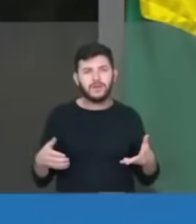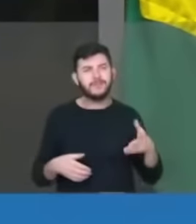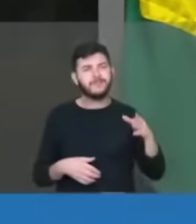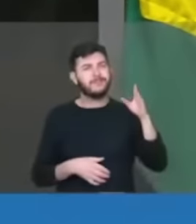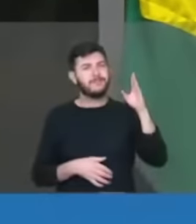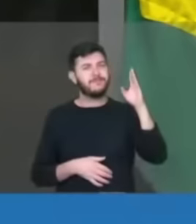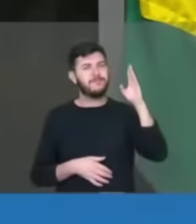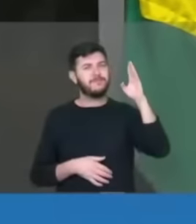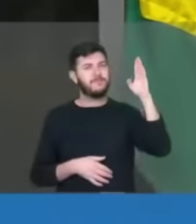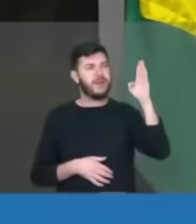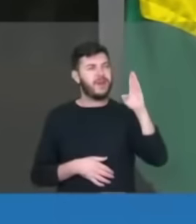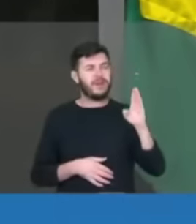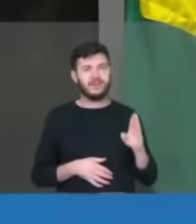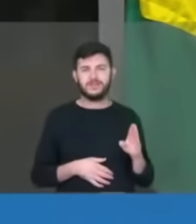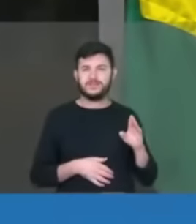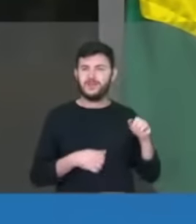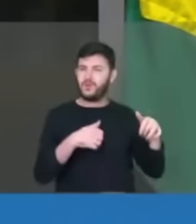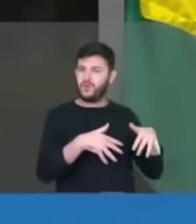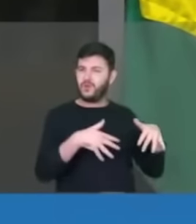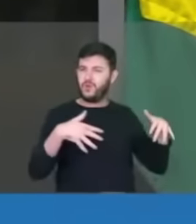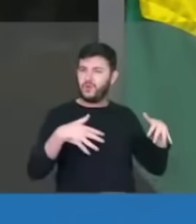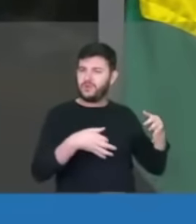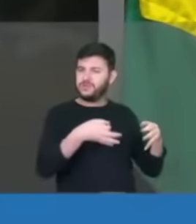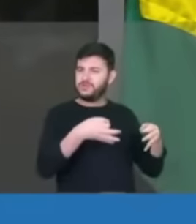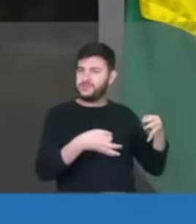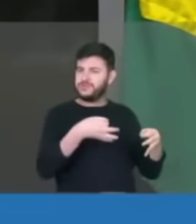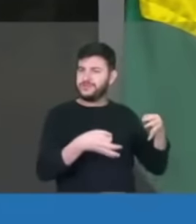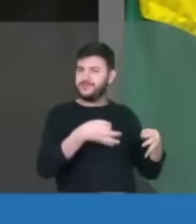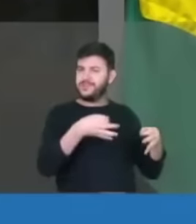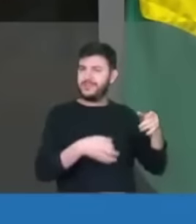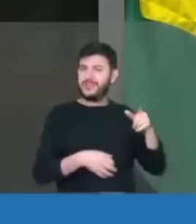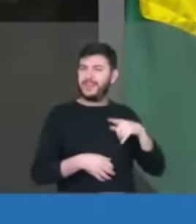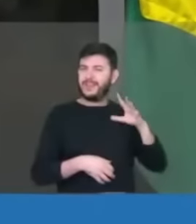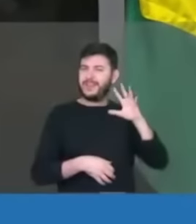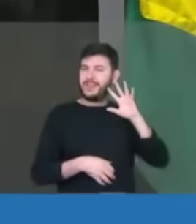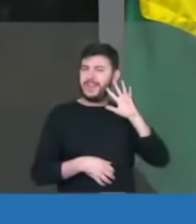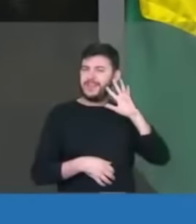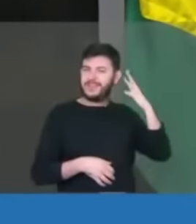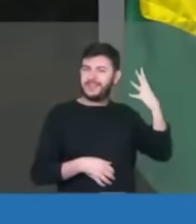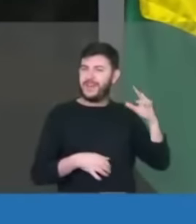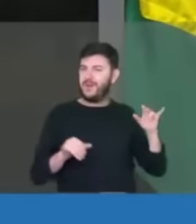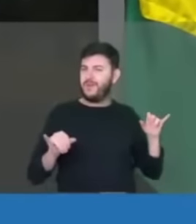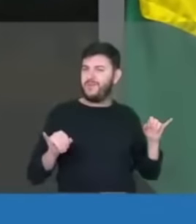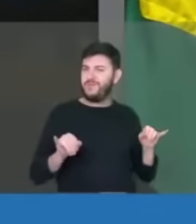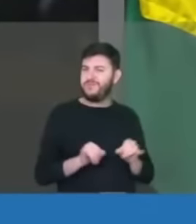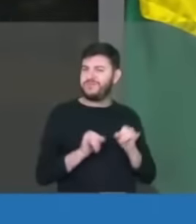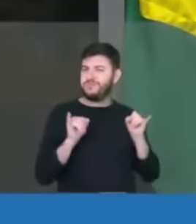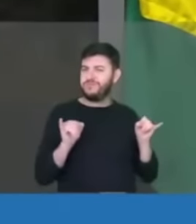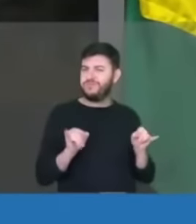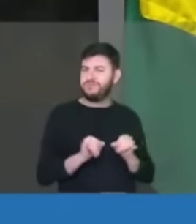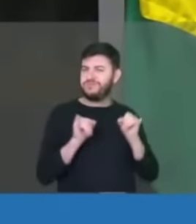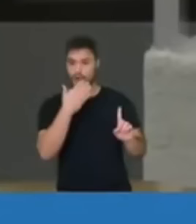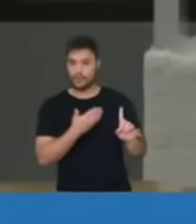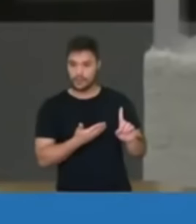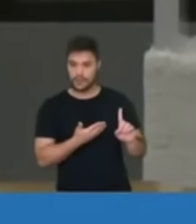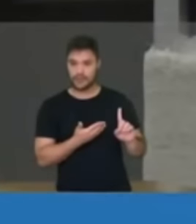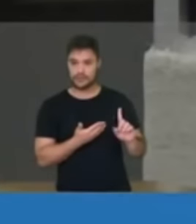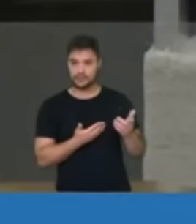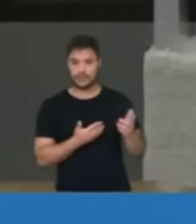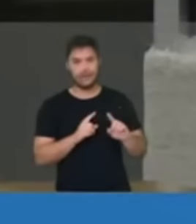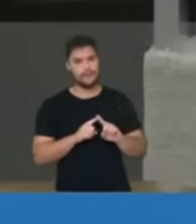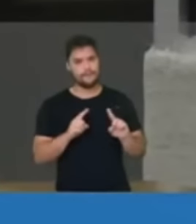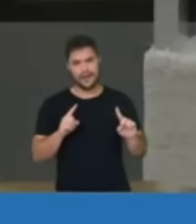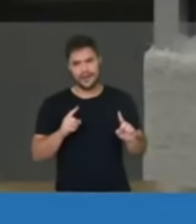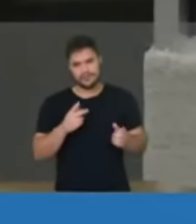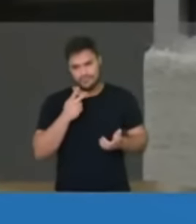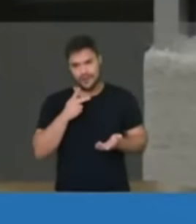estúpida. Não tem outra palavra. A decisão, além de equivocada, é estúpida. Eu